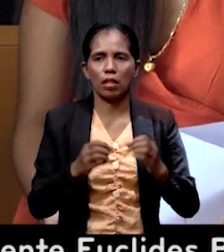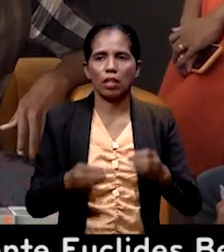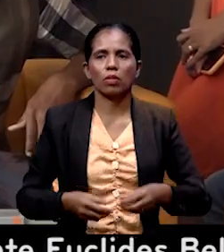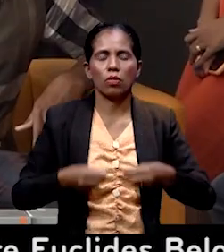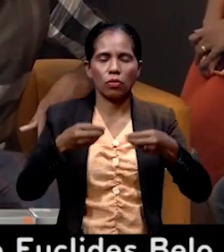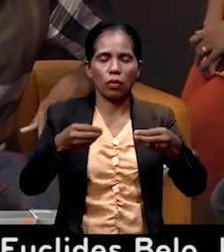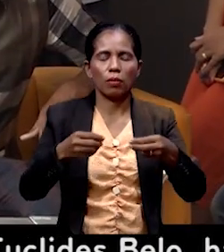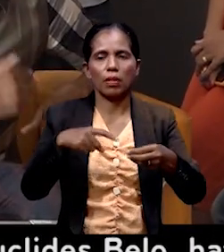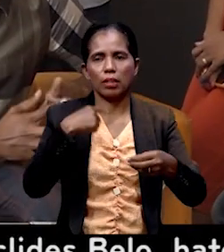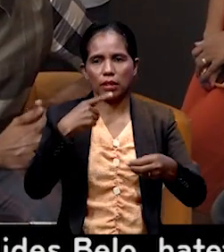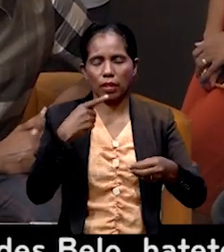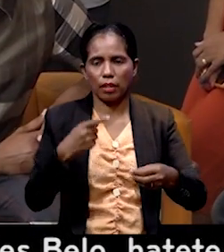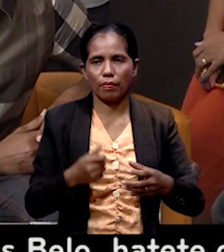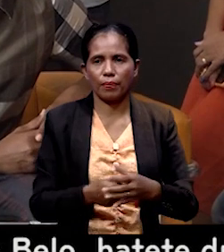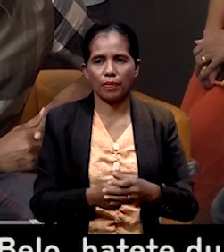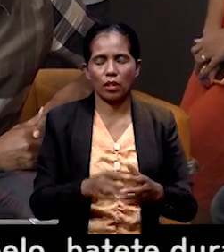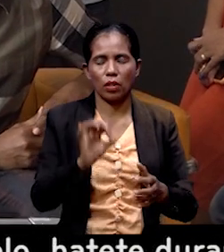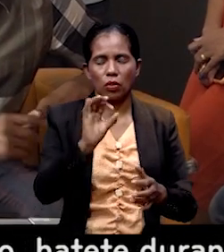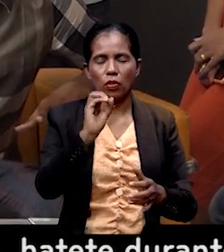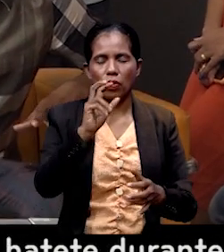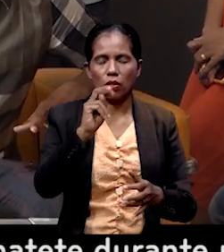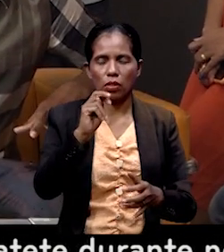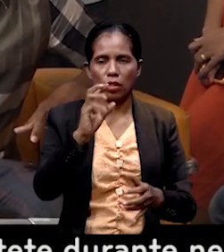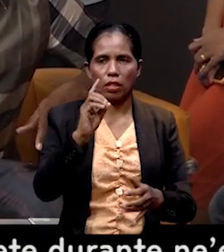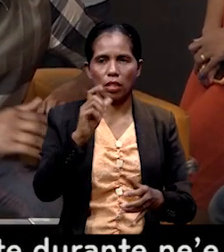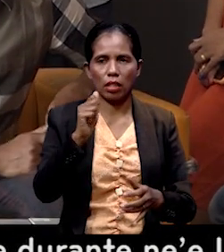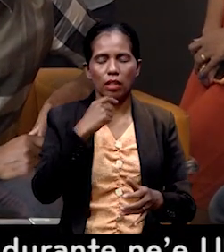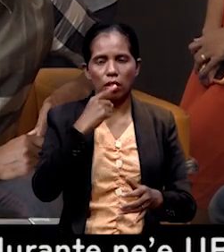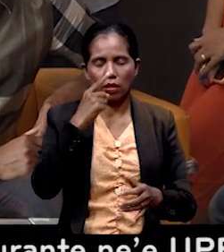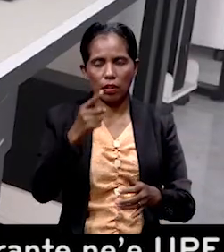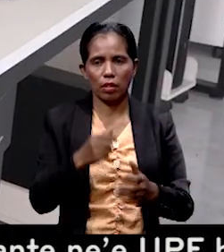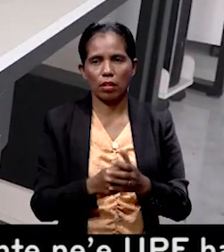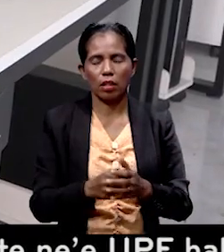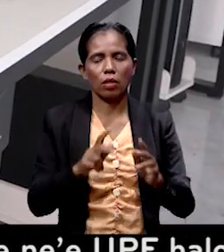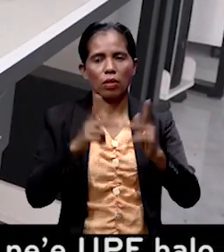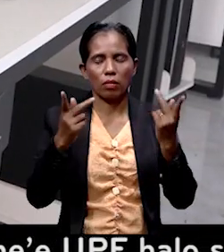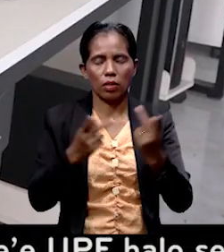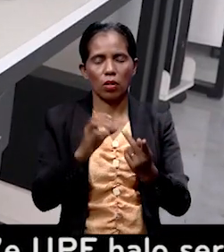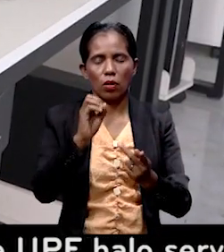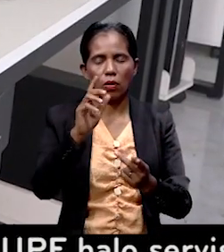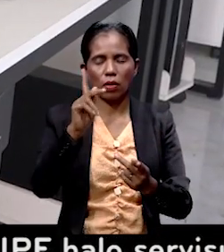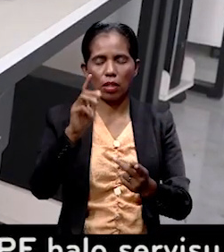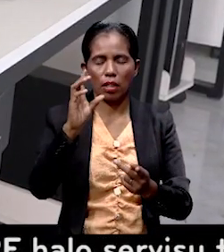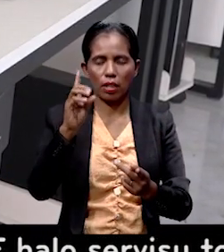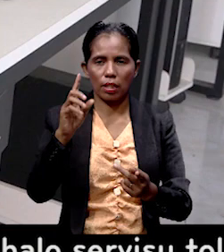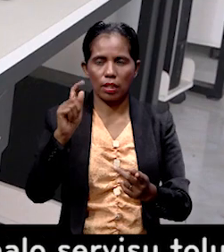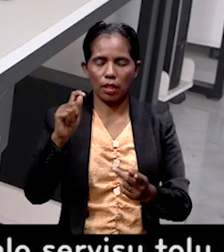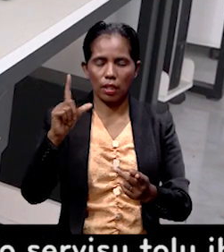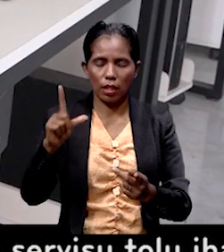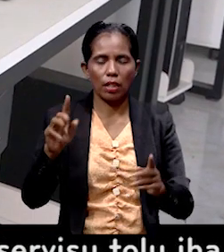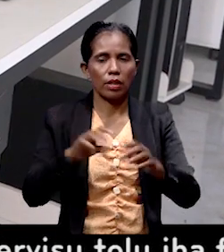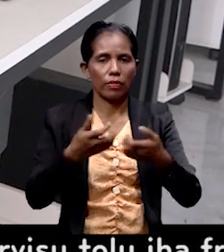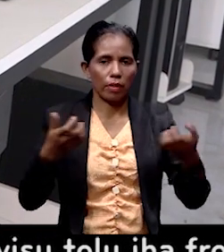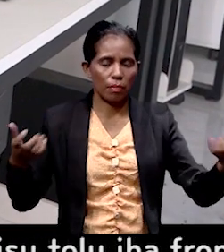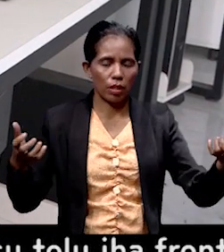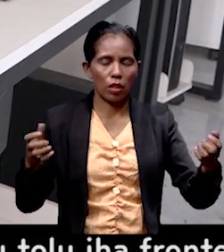vase. Fundador companhia Oca Detel, Salvador Durego Mahoka Teteng, companhia Oca Detel, Fahimalon Teona, ho companhia